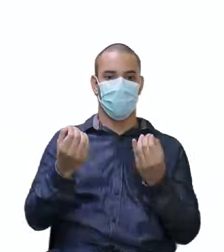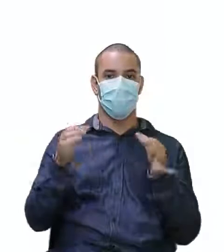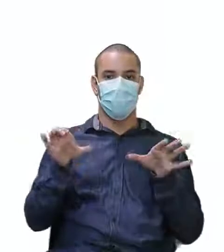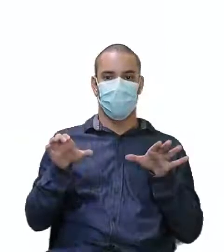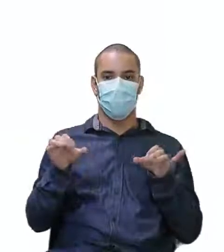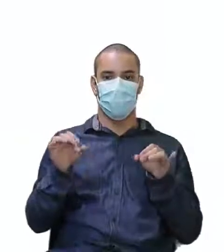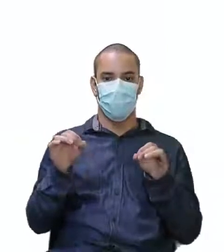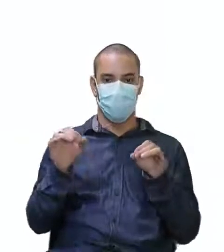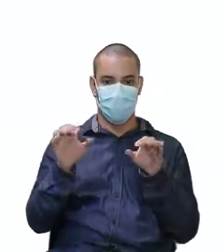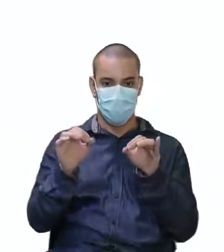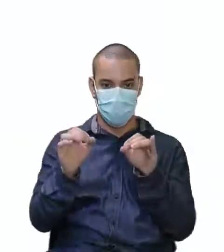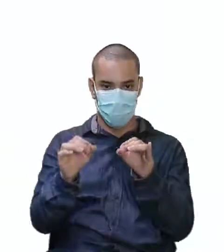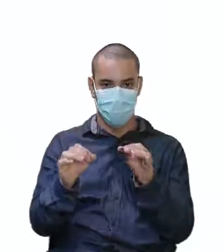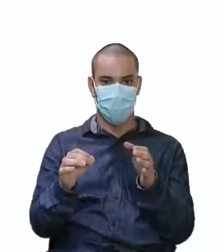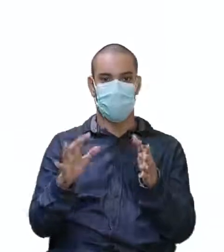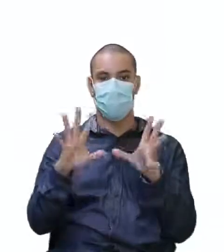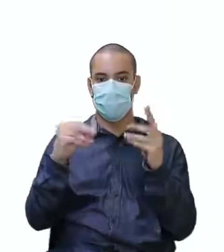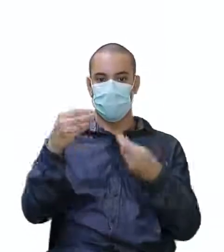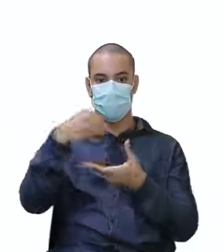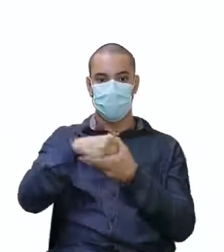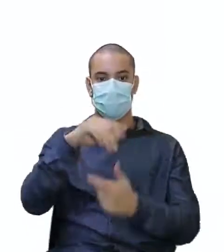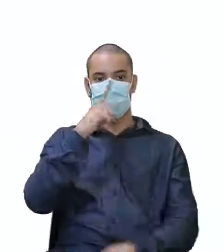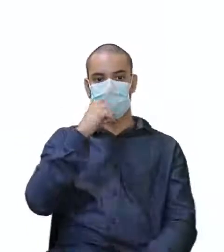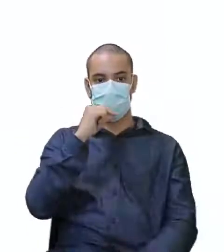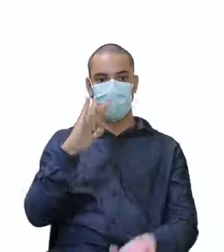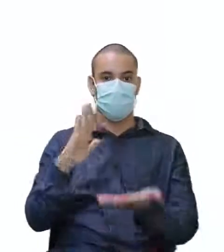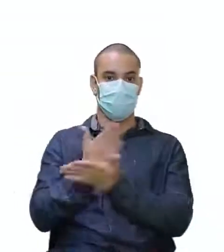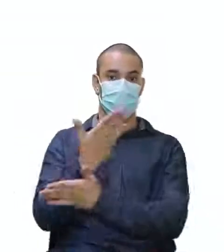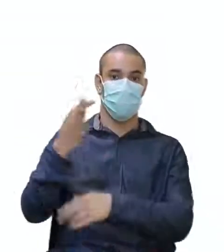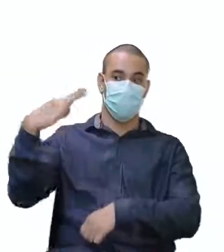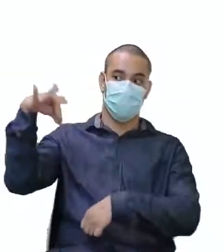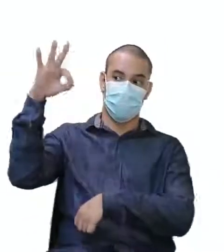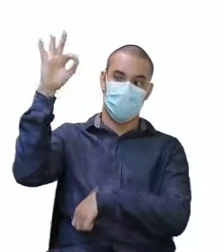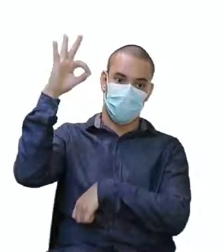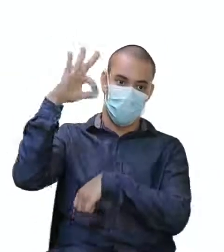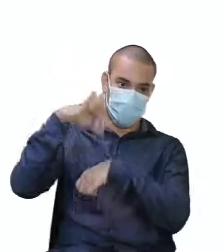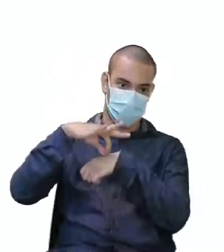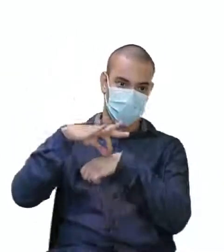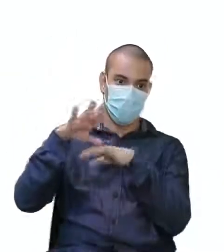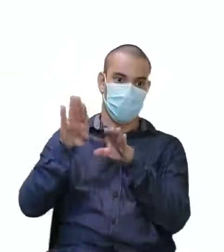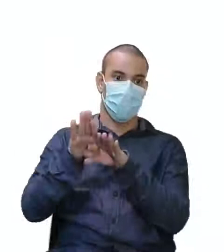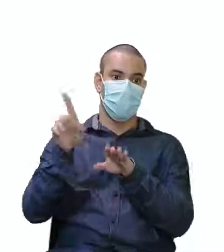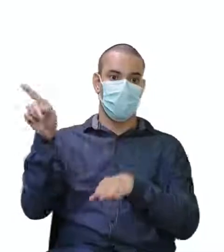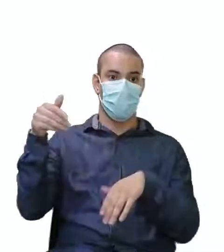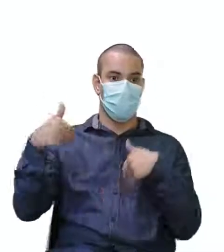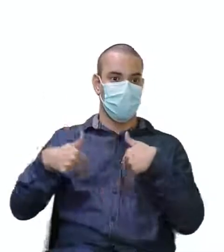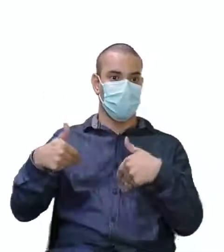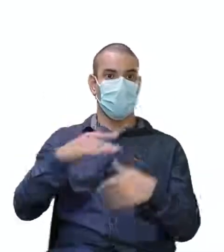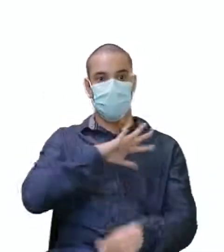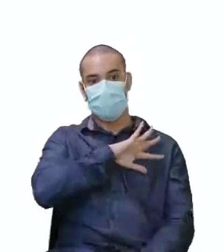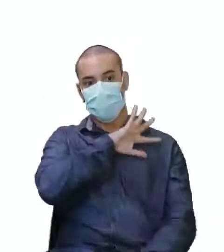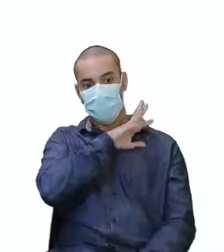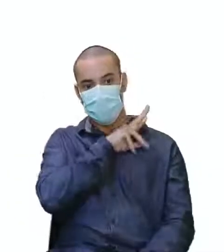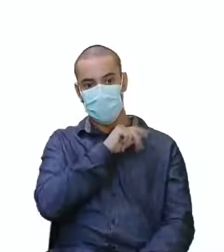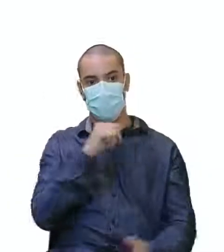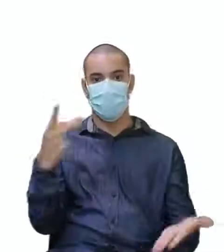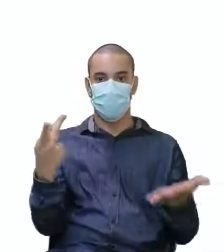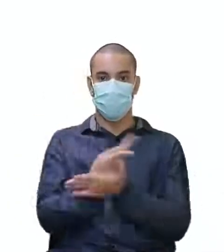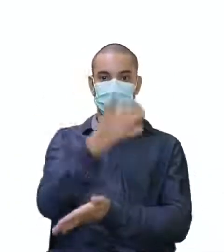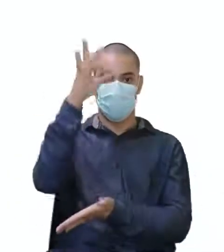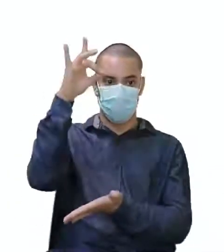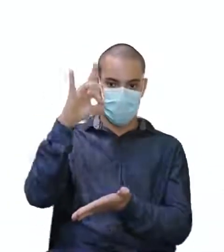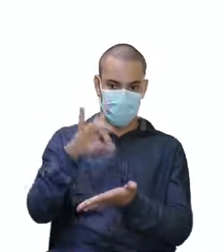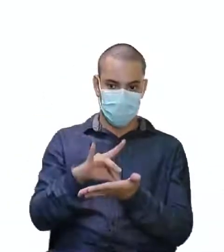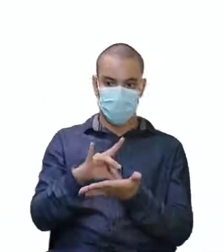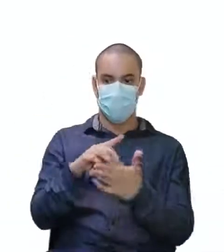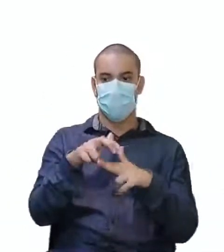a gente tem fungos, né? A gente tem aqui alguns insetos, além, claro, do animal também, né? De fato, tá